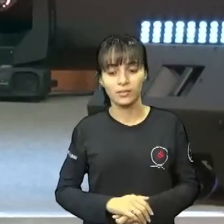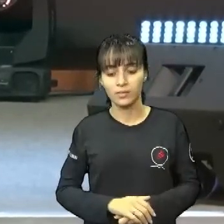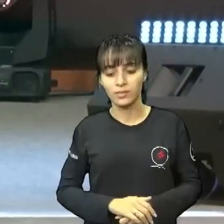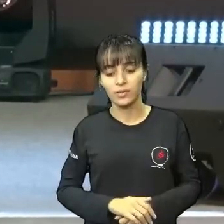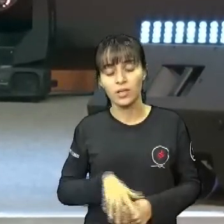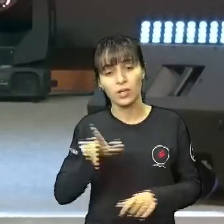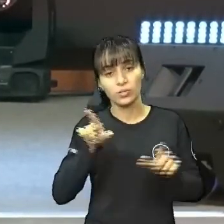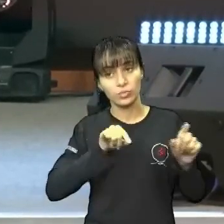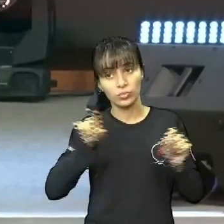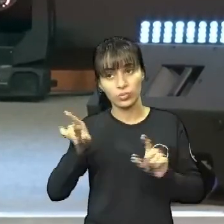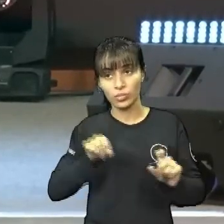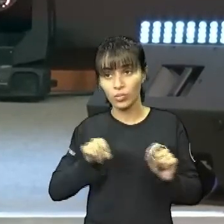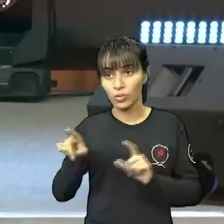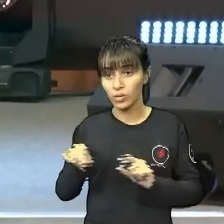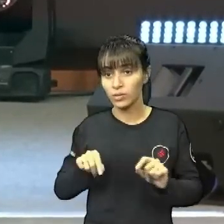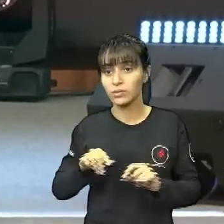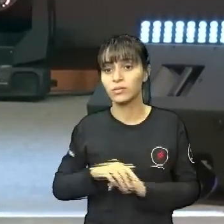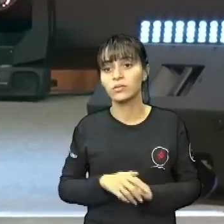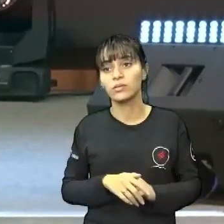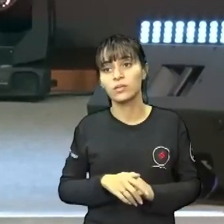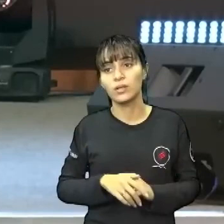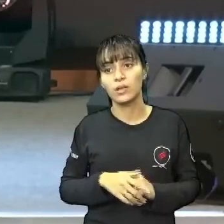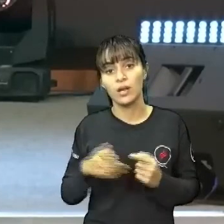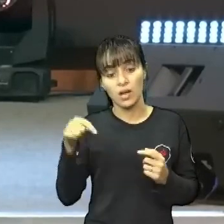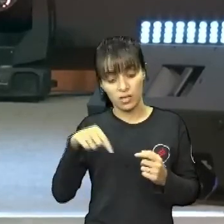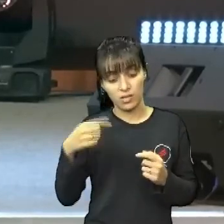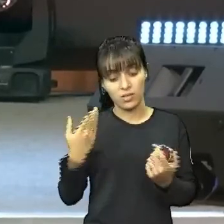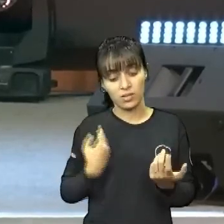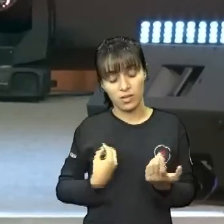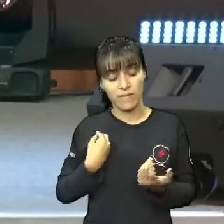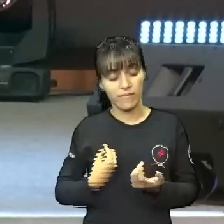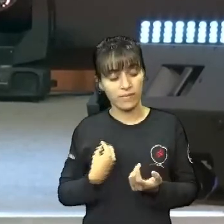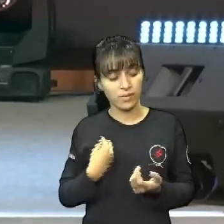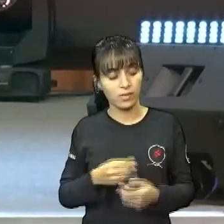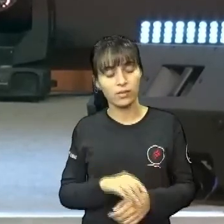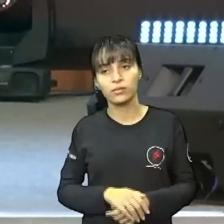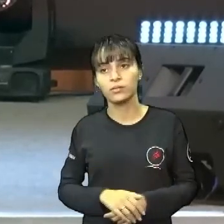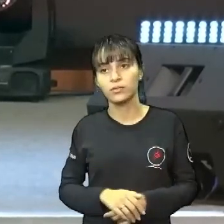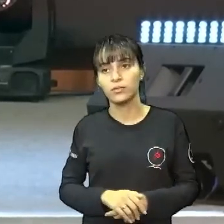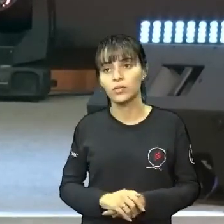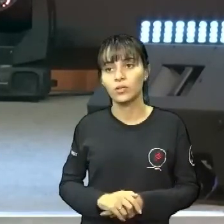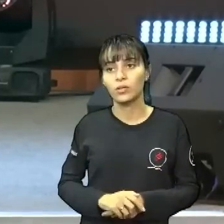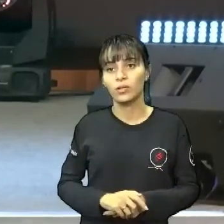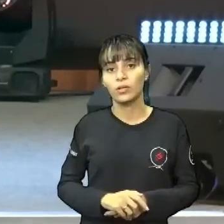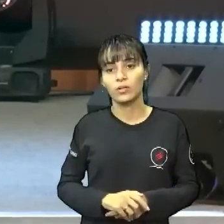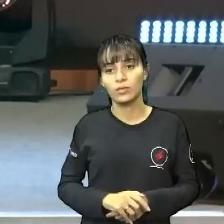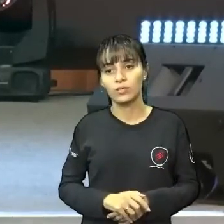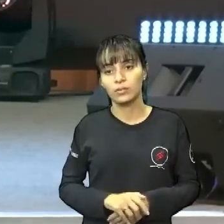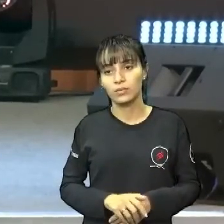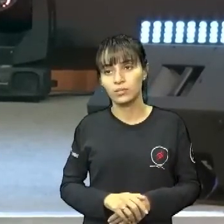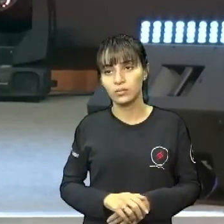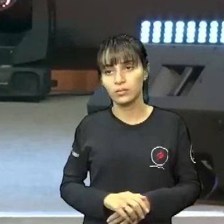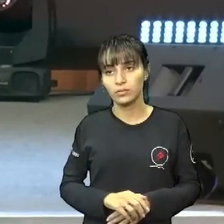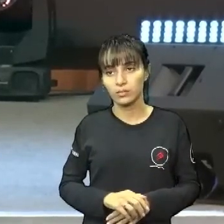a escolha é feita aqui na vida Hebreus 9:27 diz que é o homem